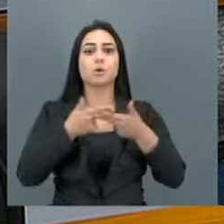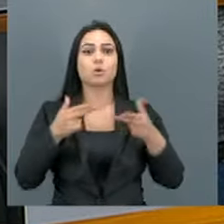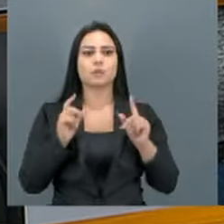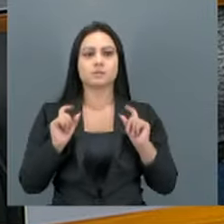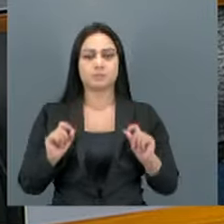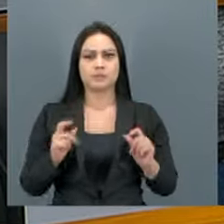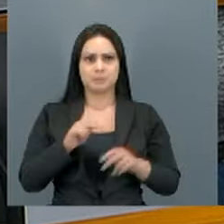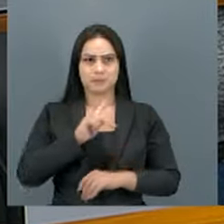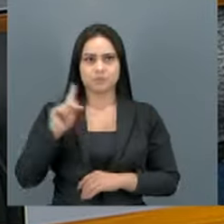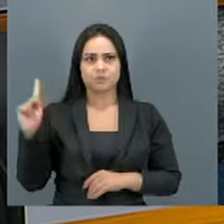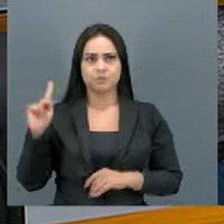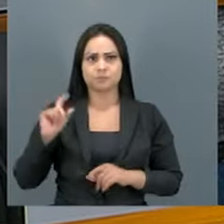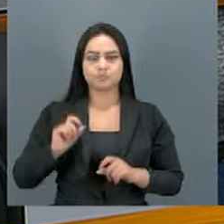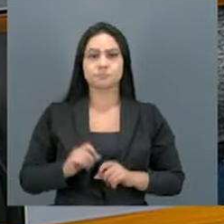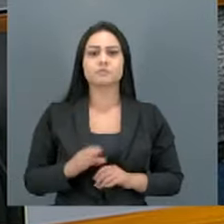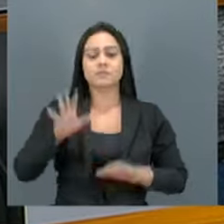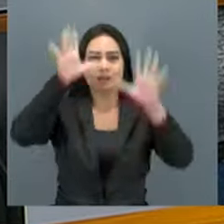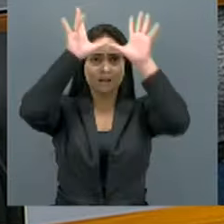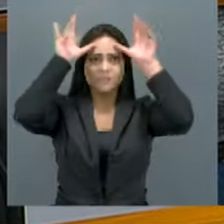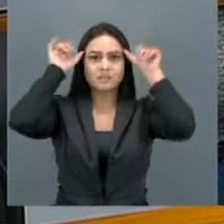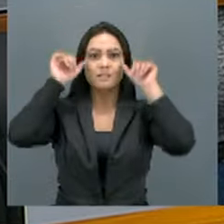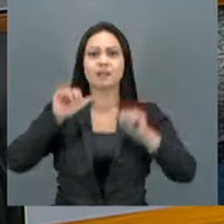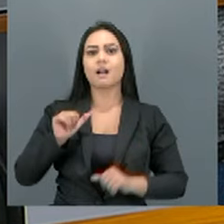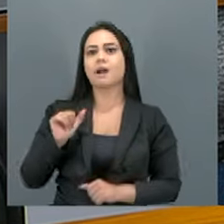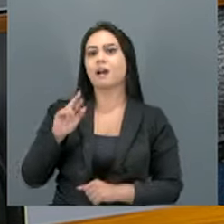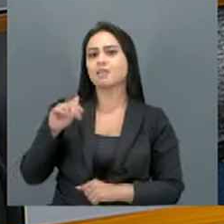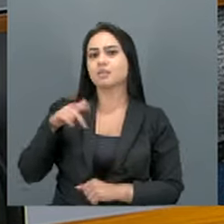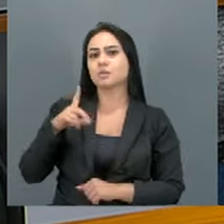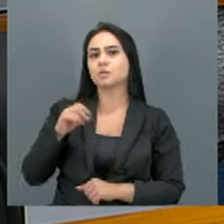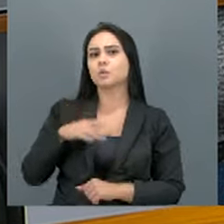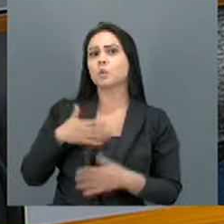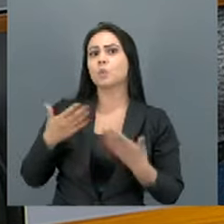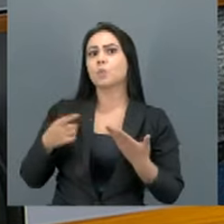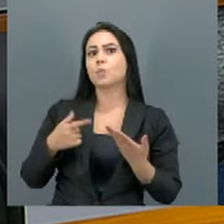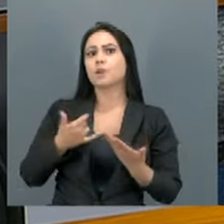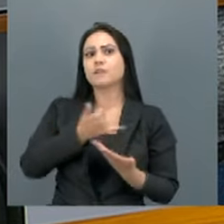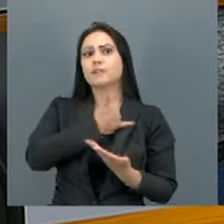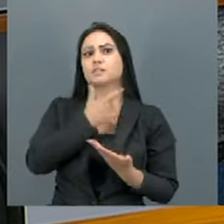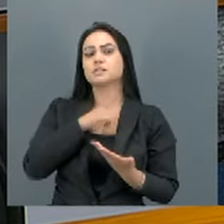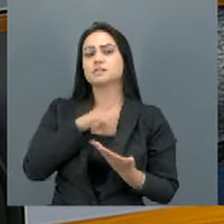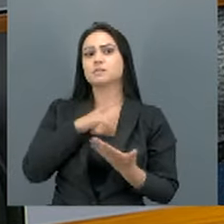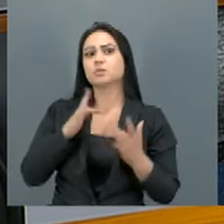presidente. Cacique Arnaldo, quantos anos tem o Chavante de contato já?